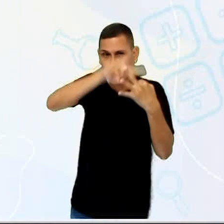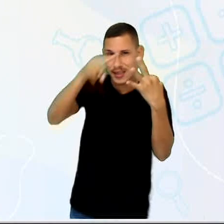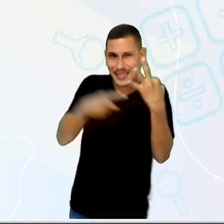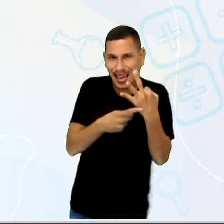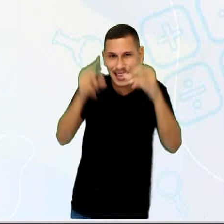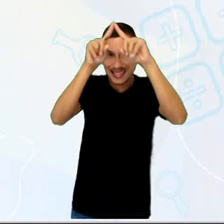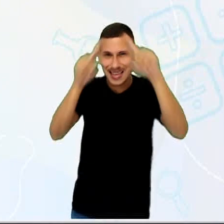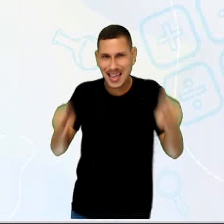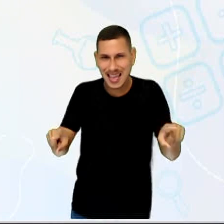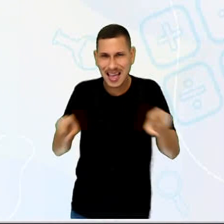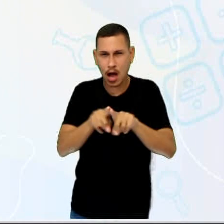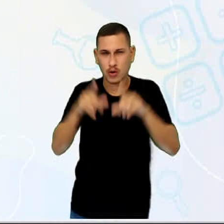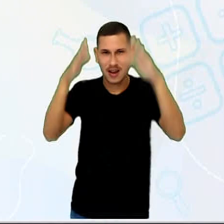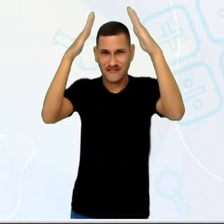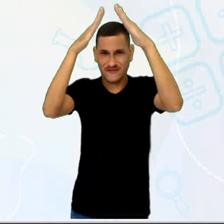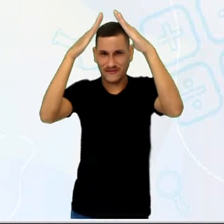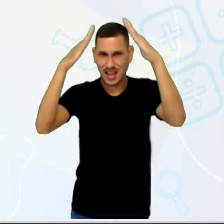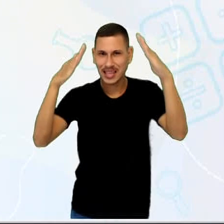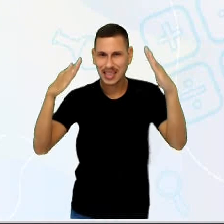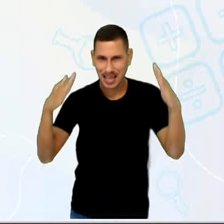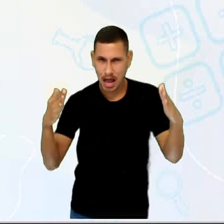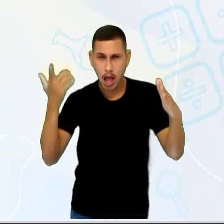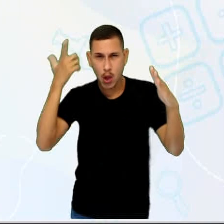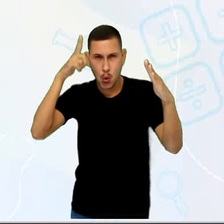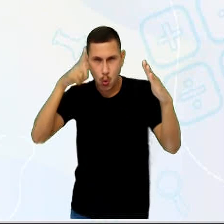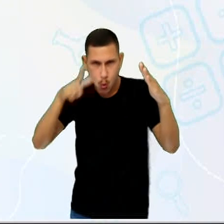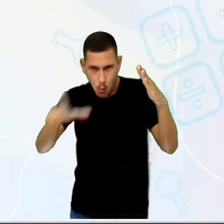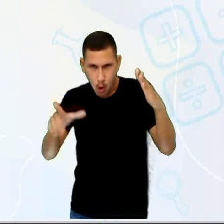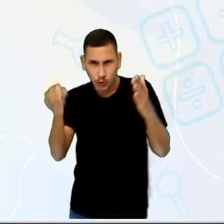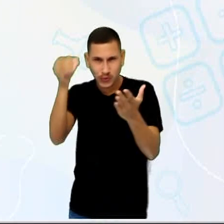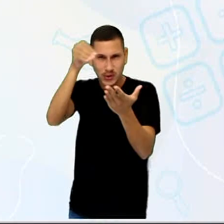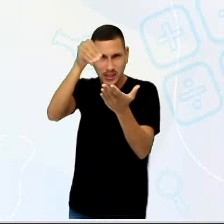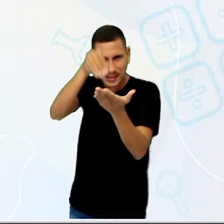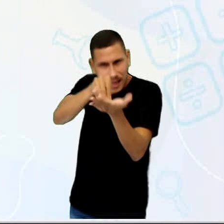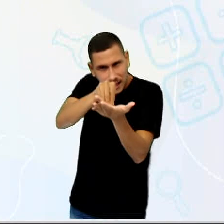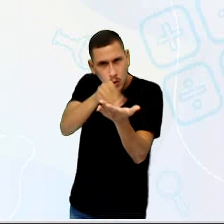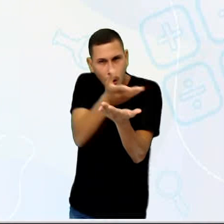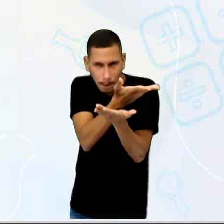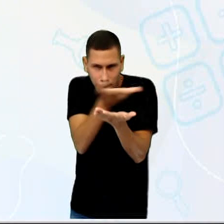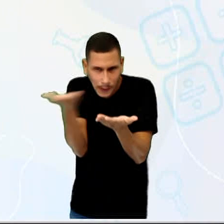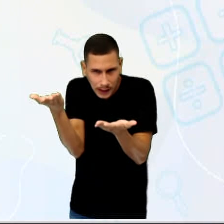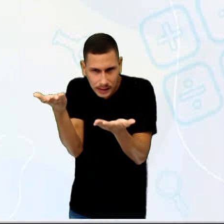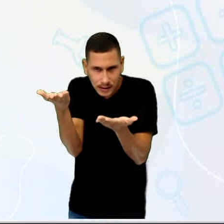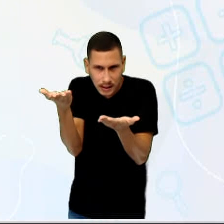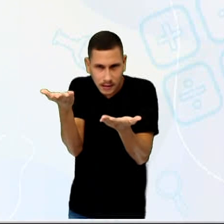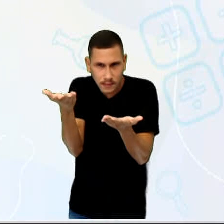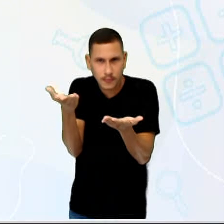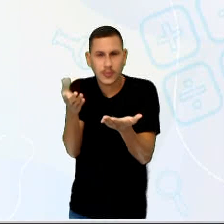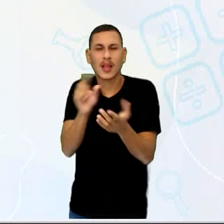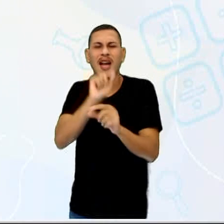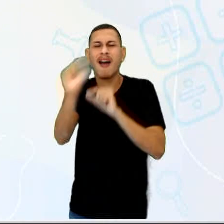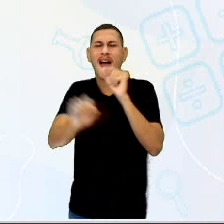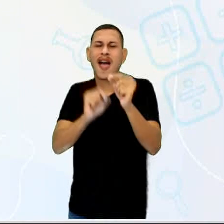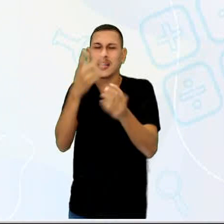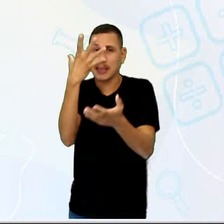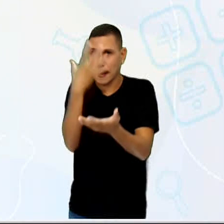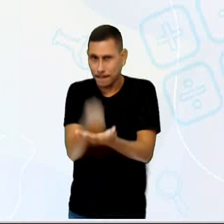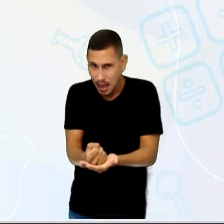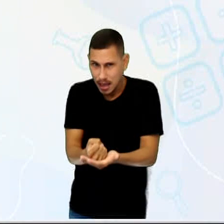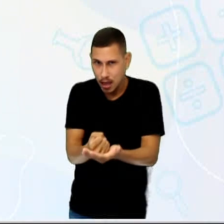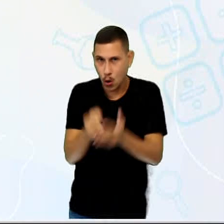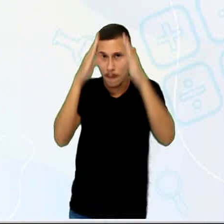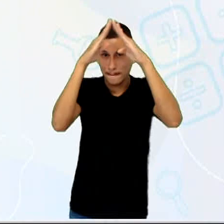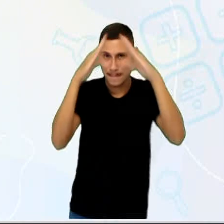volta vão ser as faces laterais e o outro triângulo que está no centro vai ser a base. Então, quem recebeu para